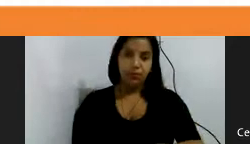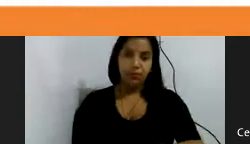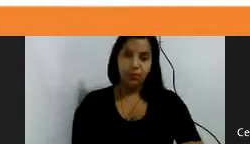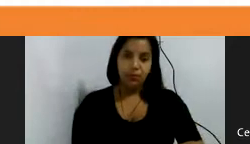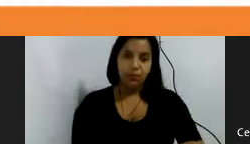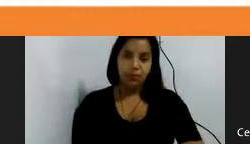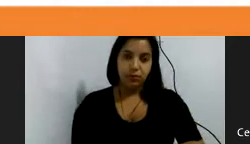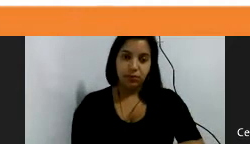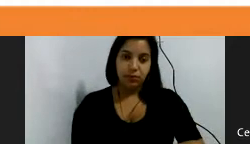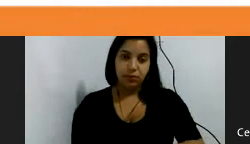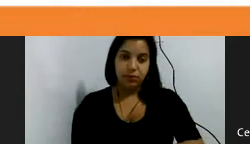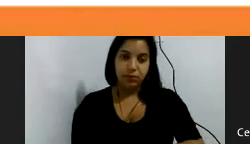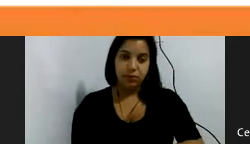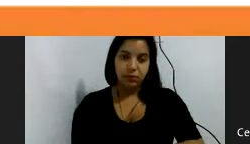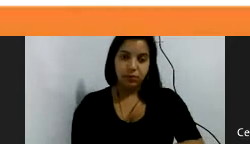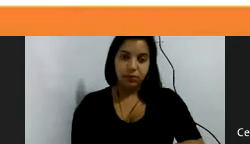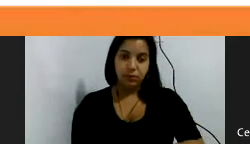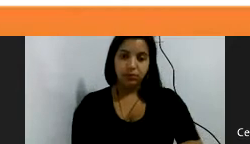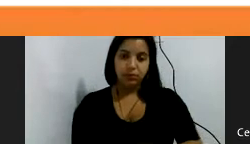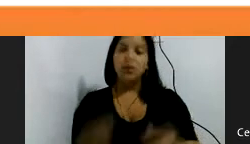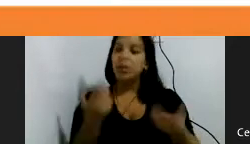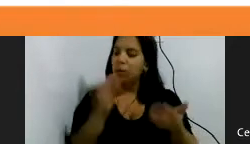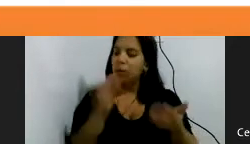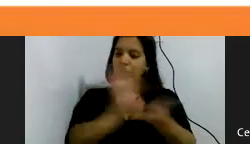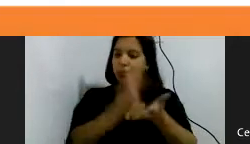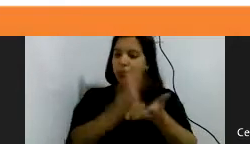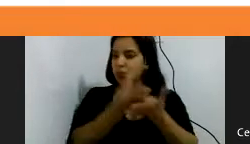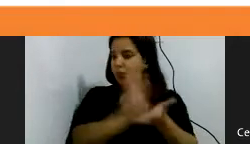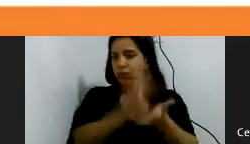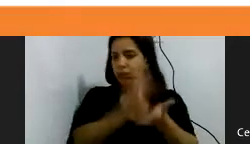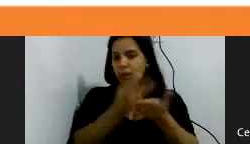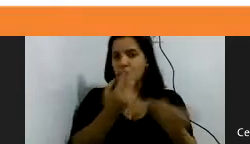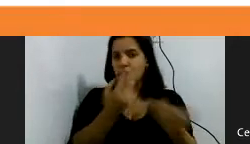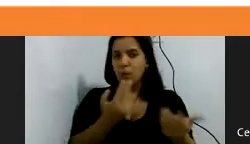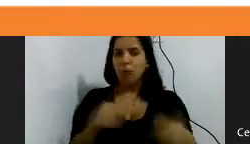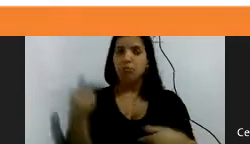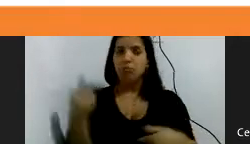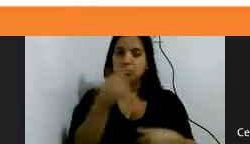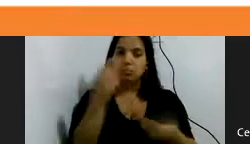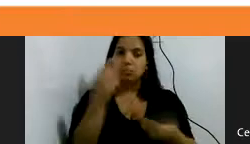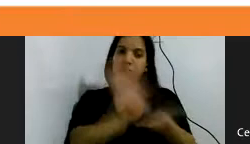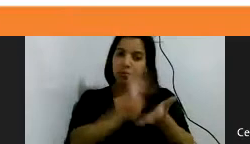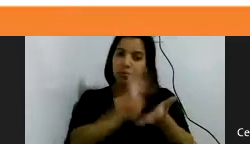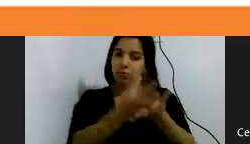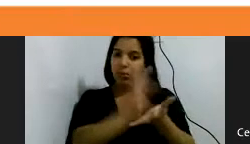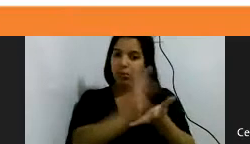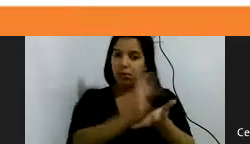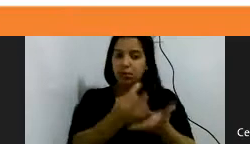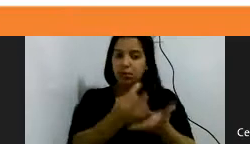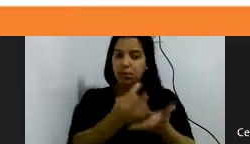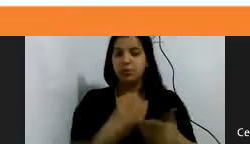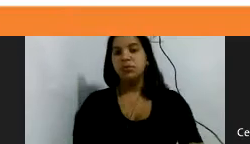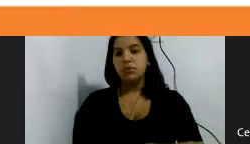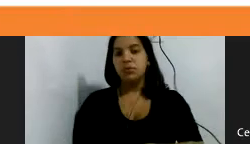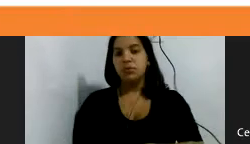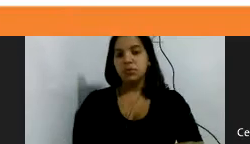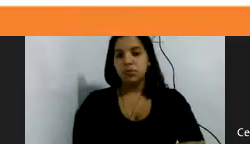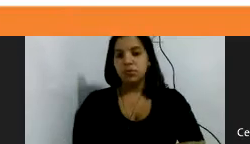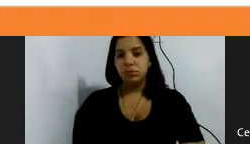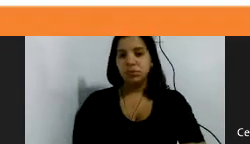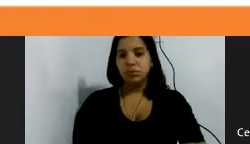fundo iluminado pela mesma metodologia, ressuspendendo o